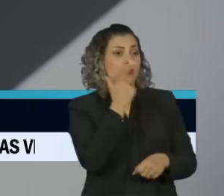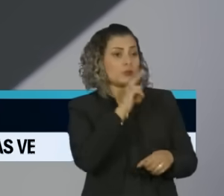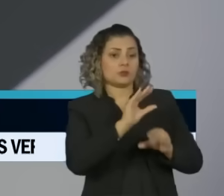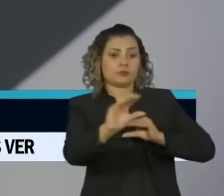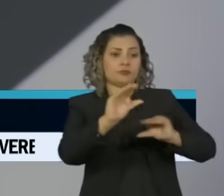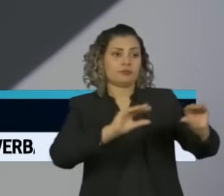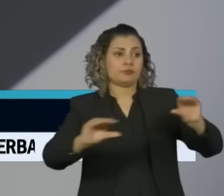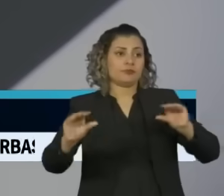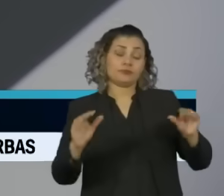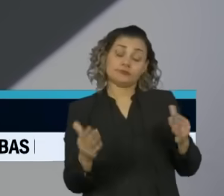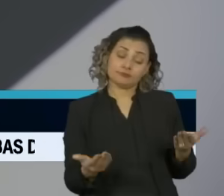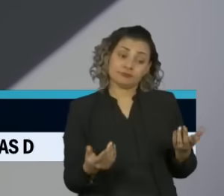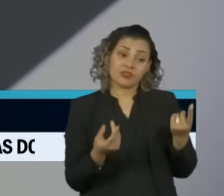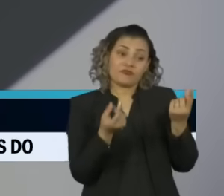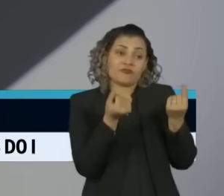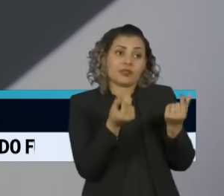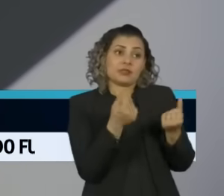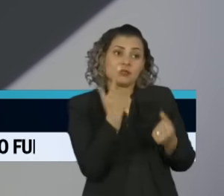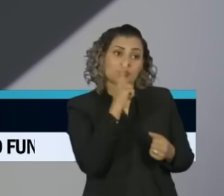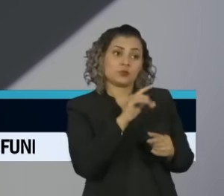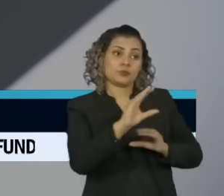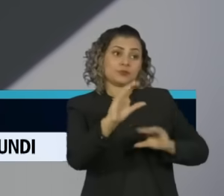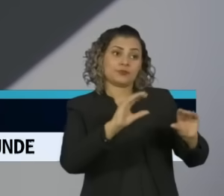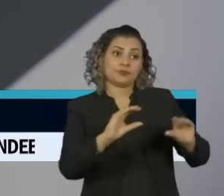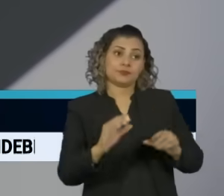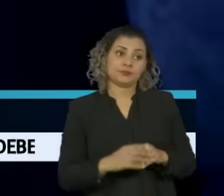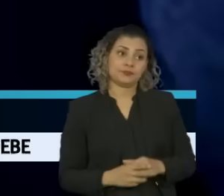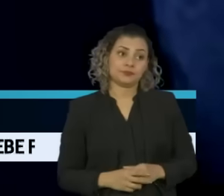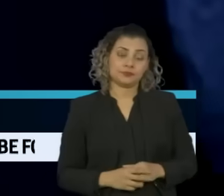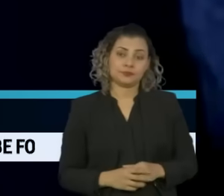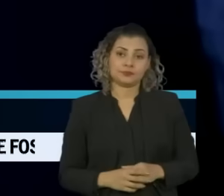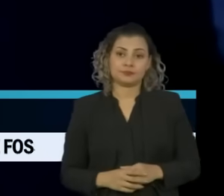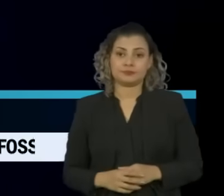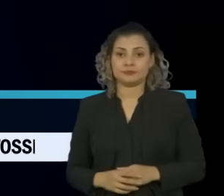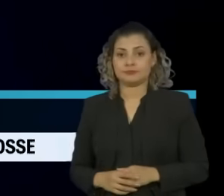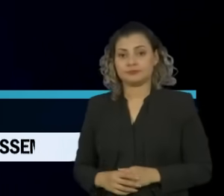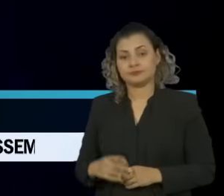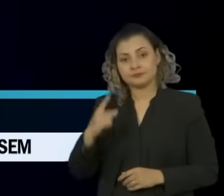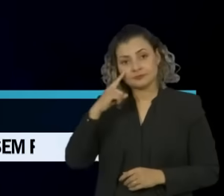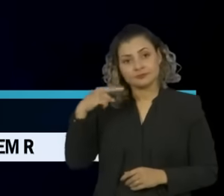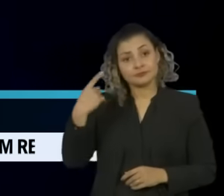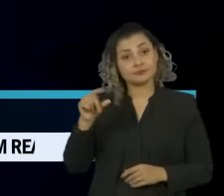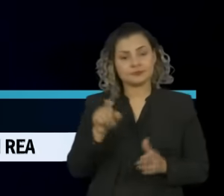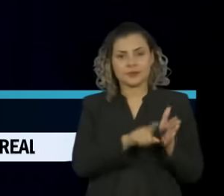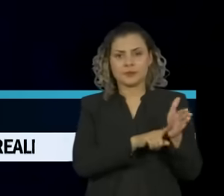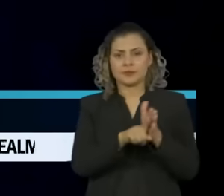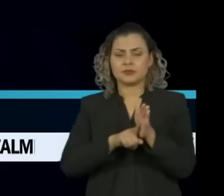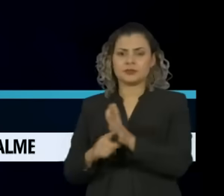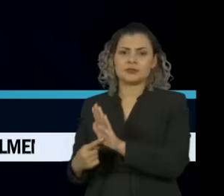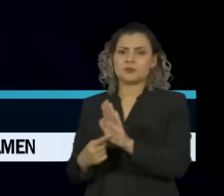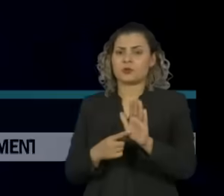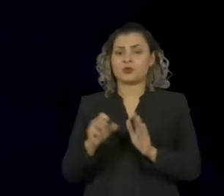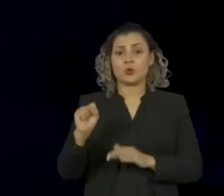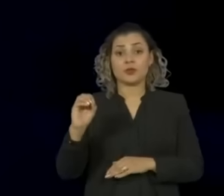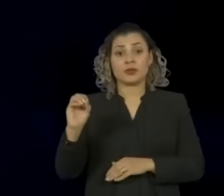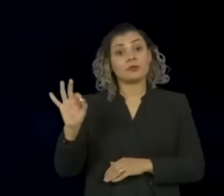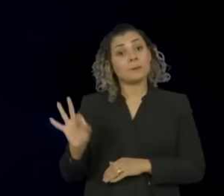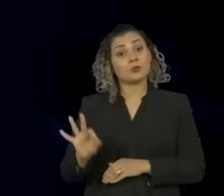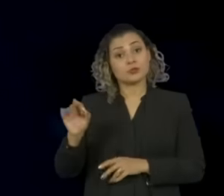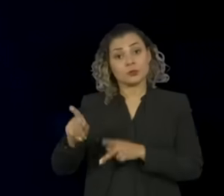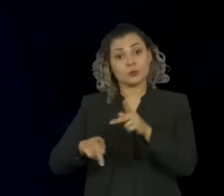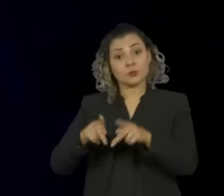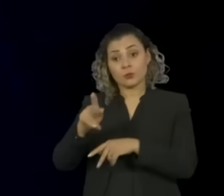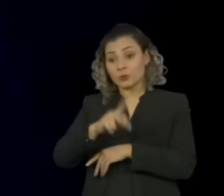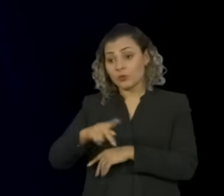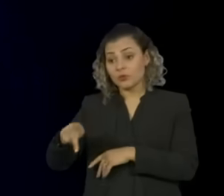assumiu, pelo menos, a gestão financeira desse negócio. E veja a seguir, pesquisa mostra que mais de 80% dos professores